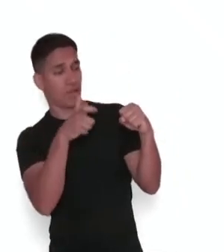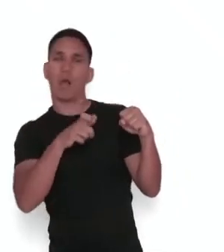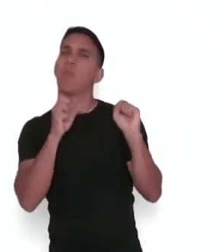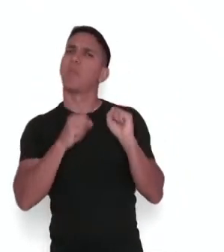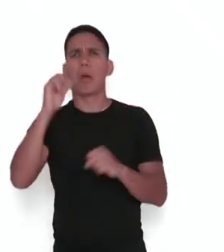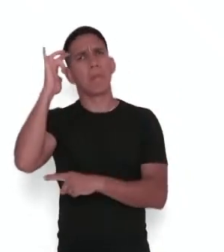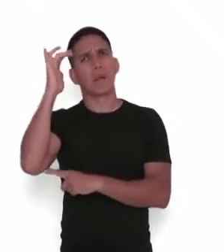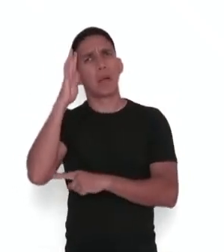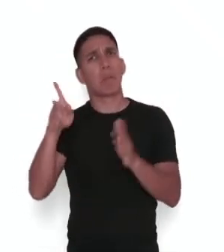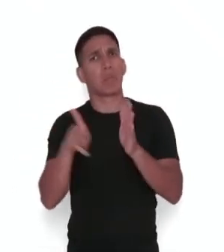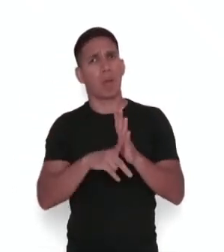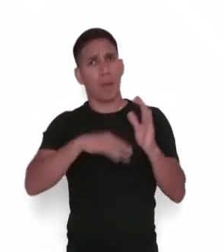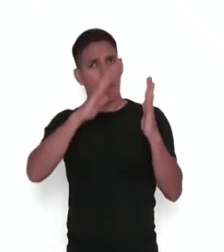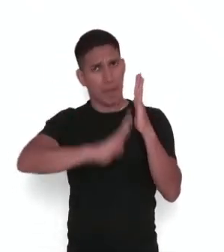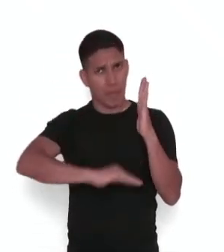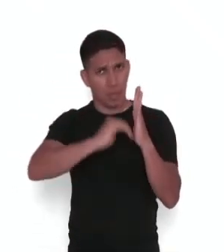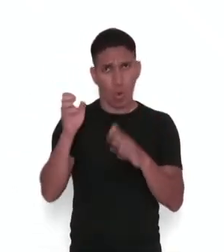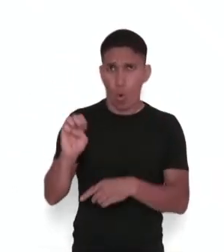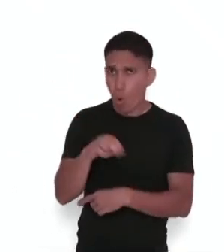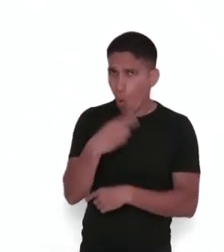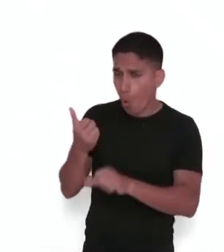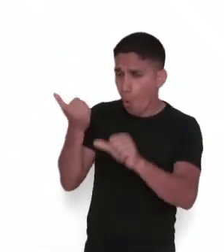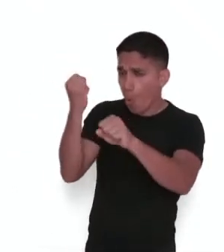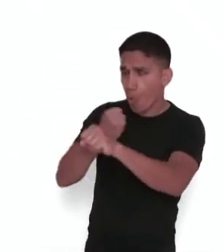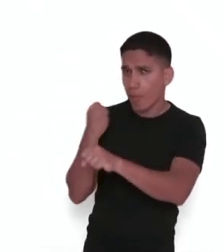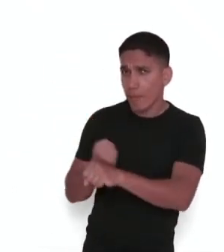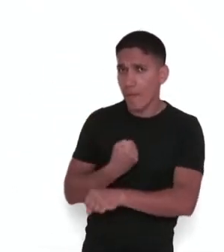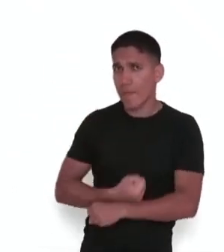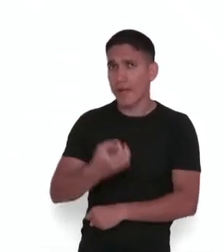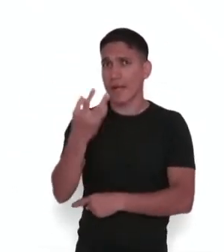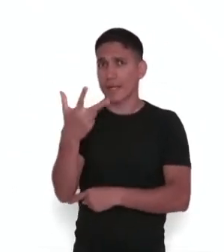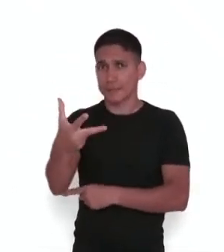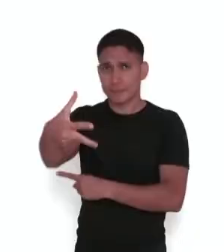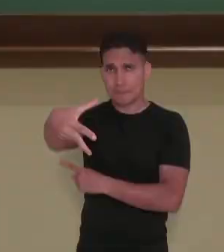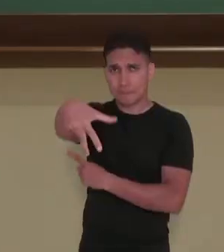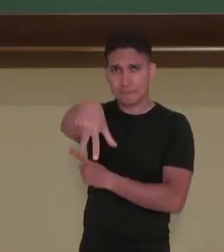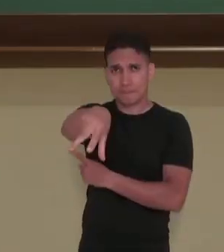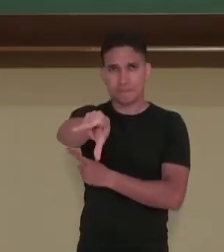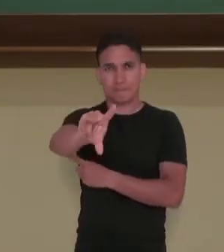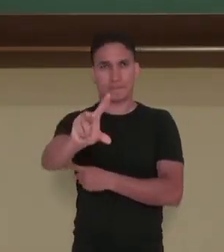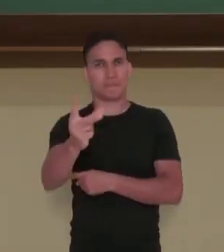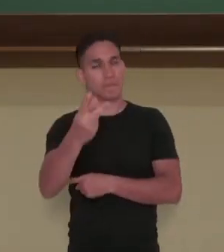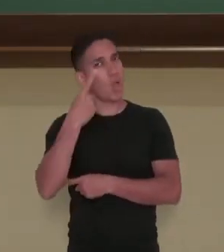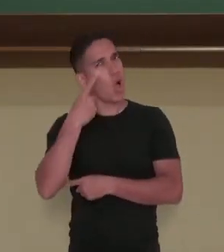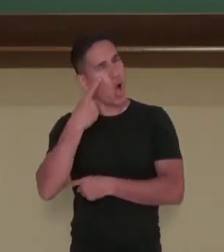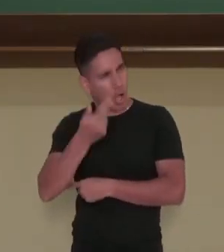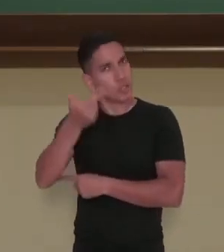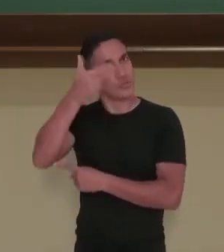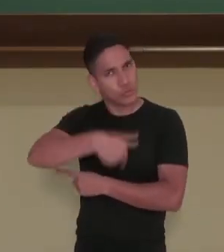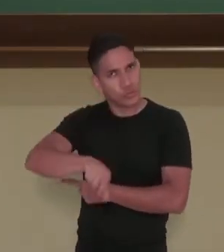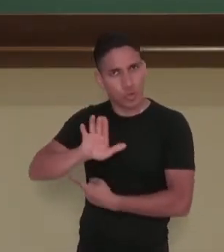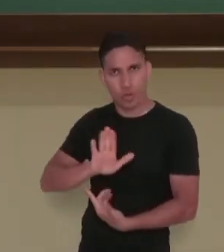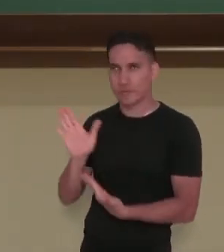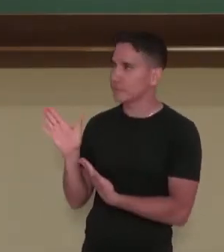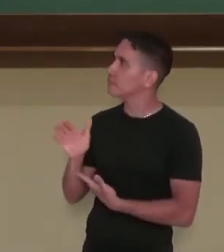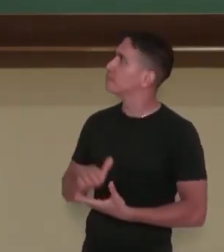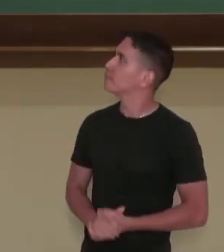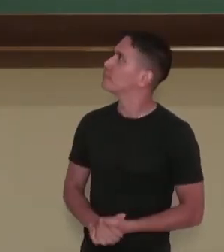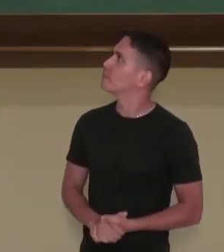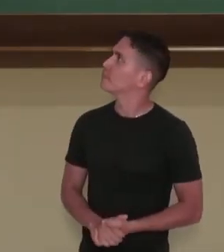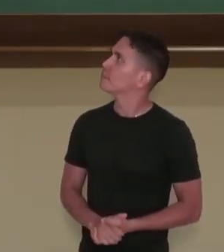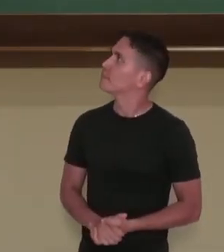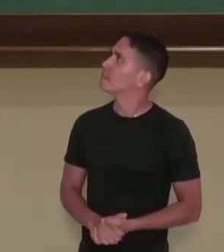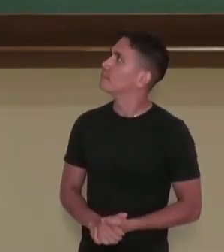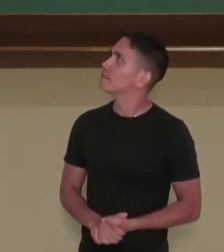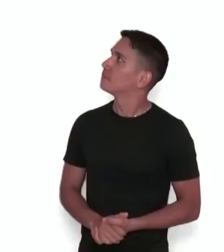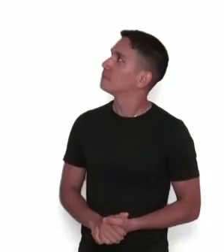trata de uma pintura ou de uma escultura tridimensional. Vamos observar novamente a obra? Olha